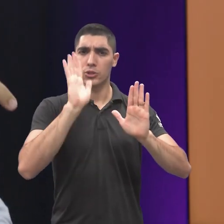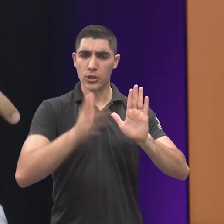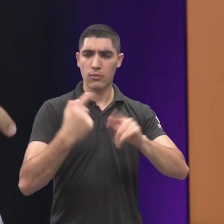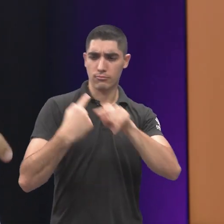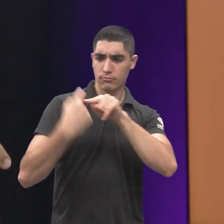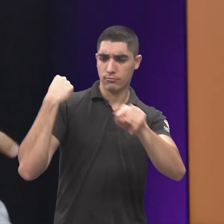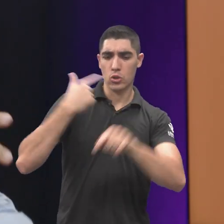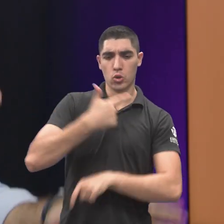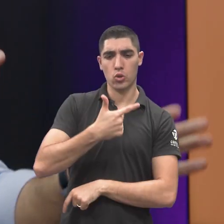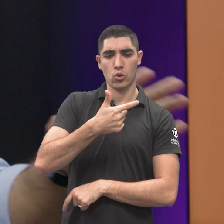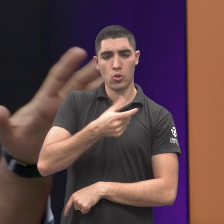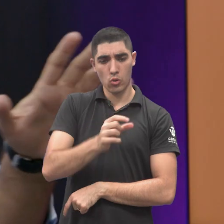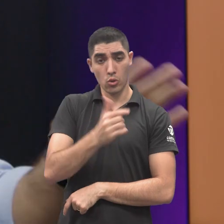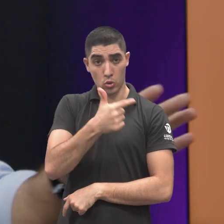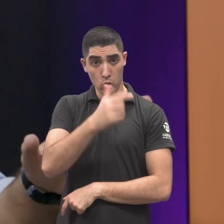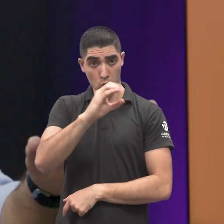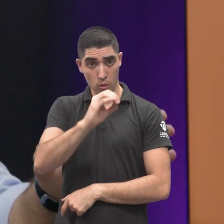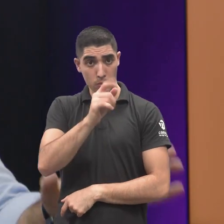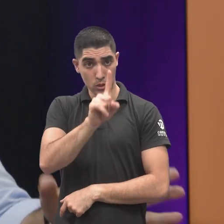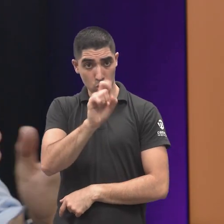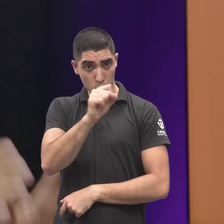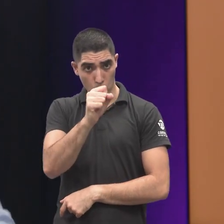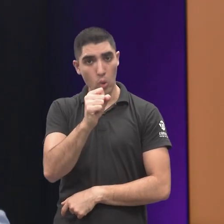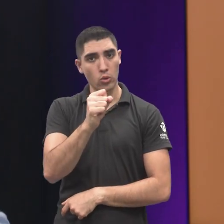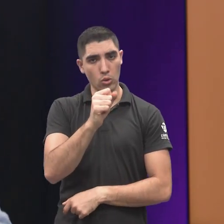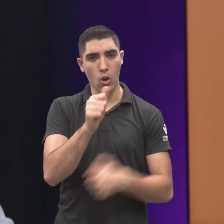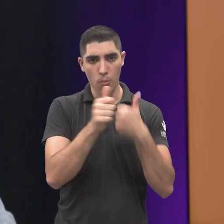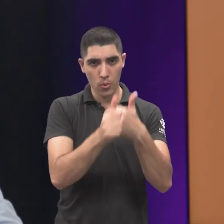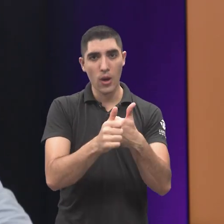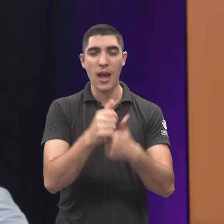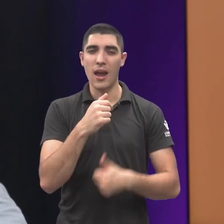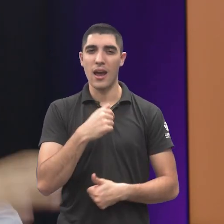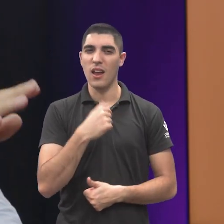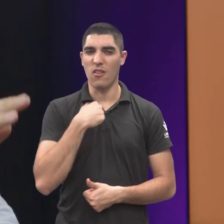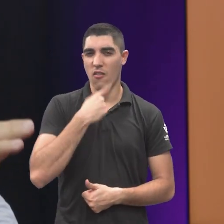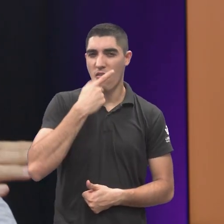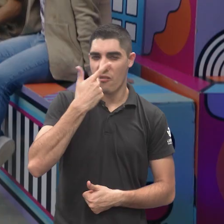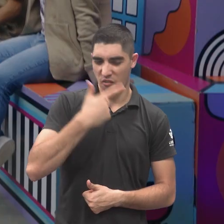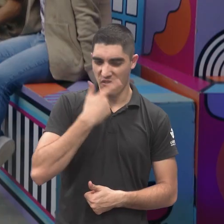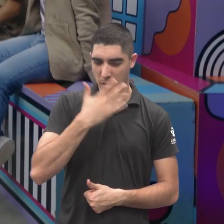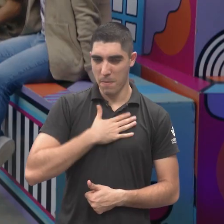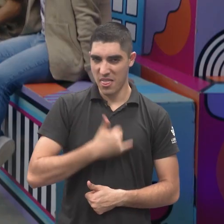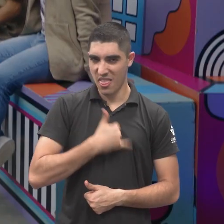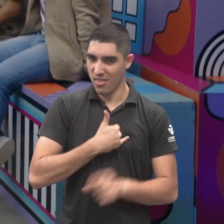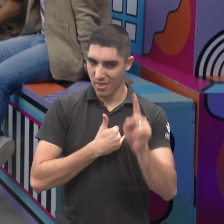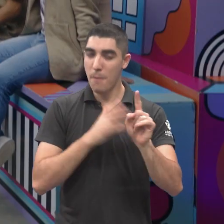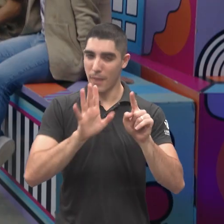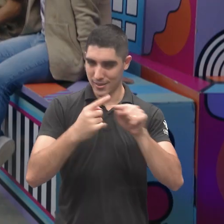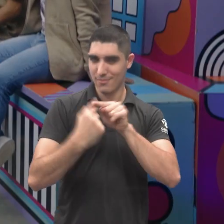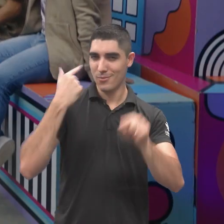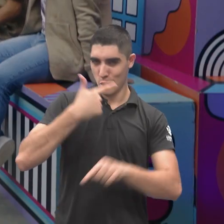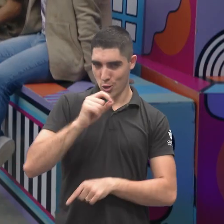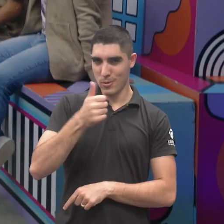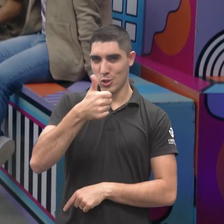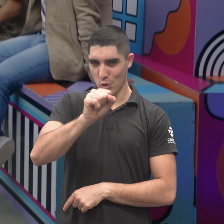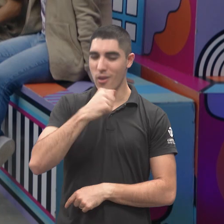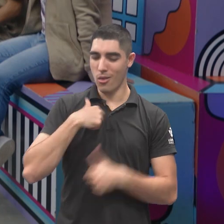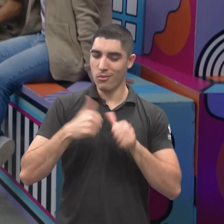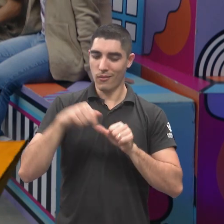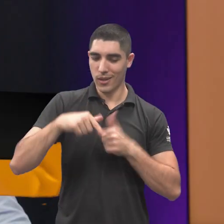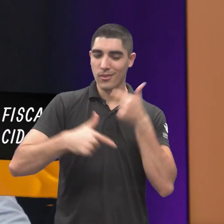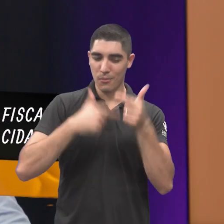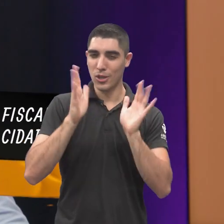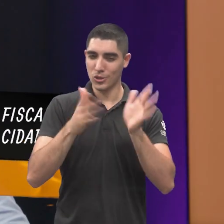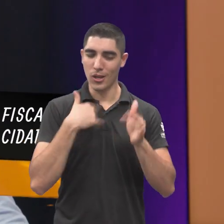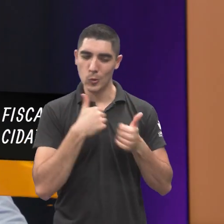Eu acompanhei essa revisão, não vou falar a minha idade, entendeu? Mas eu estava aqui na Câmara. Faz pouco tempo, que é a é LIF. recente. Quando a gente fala